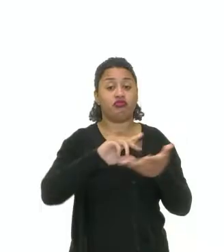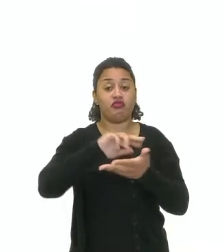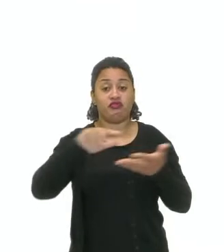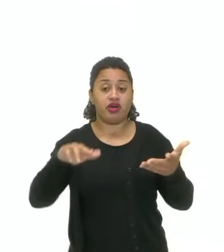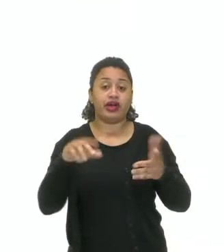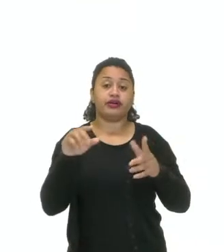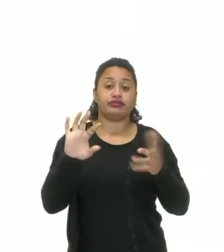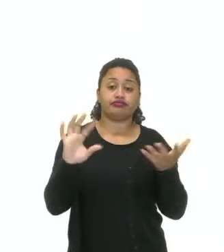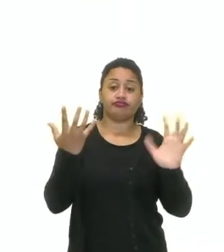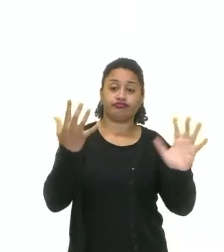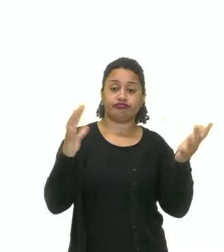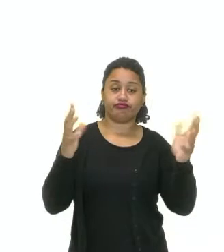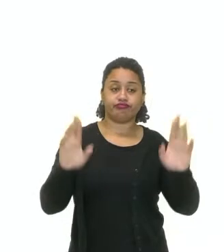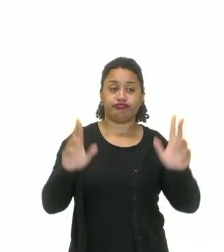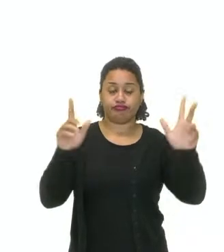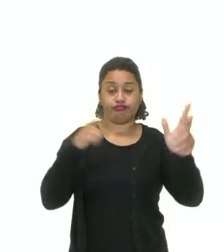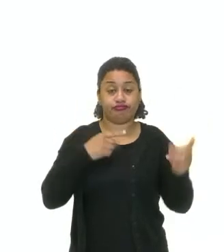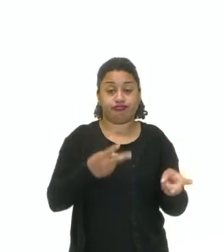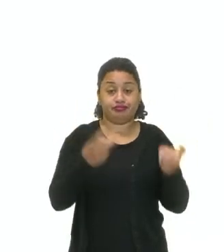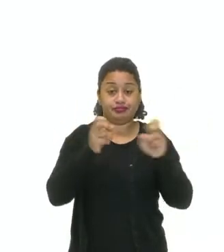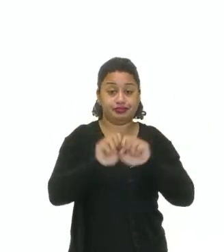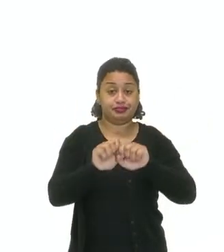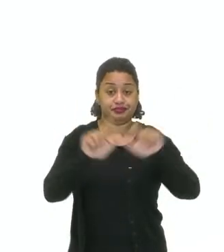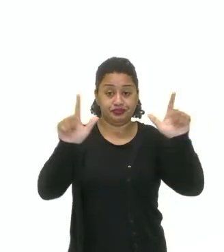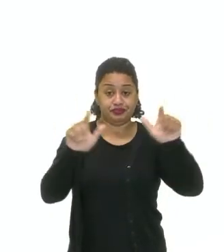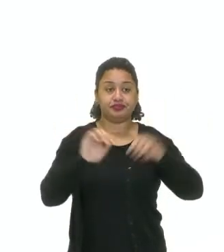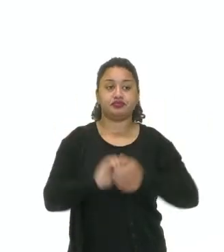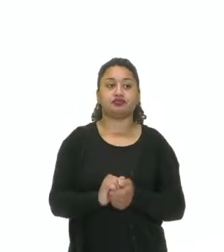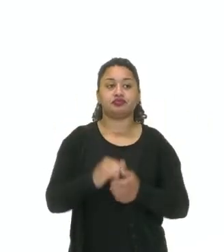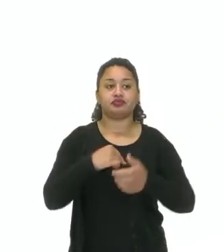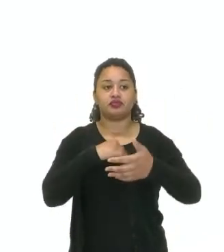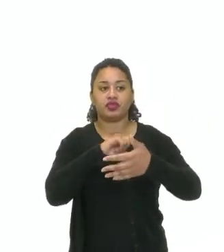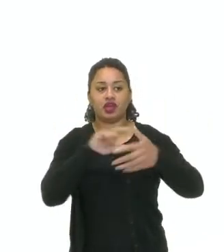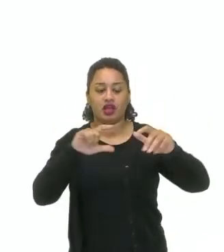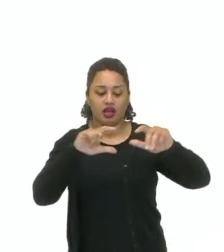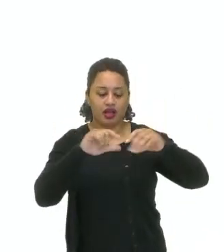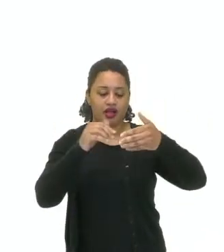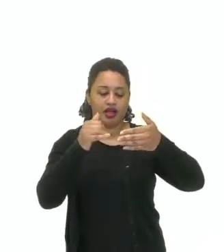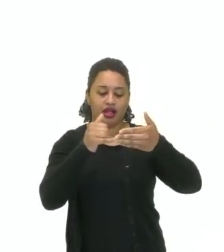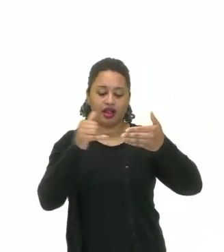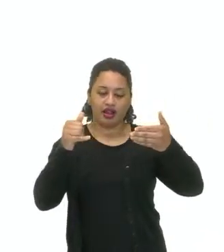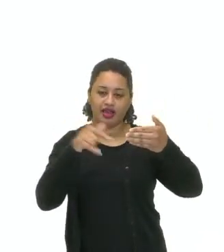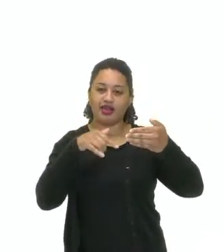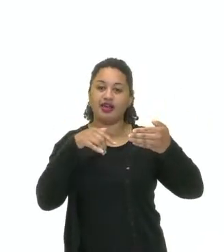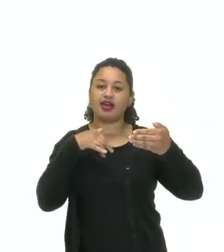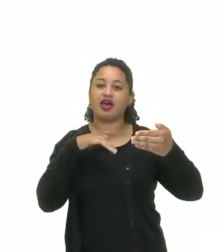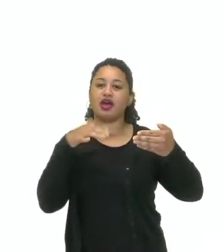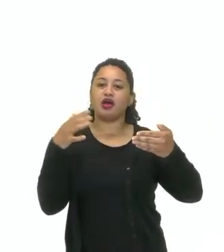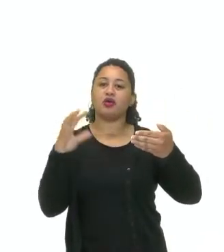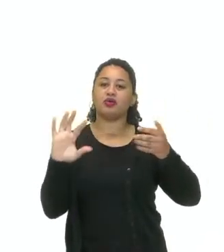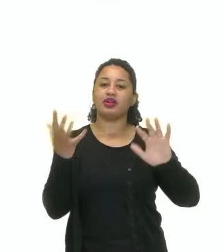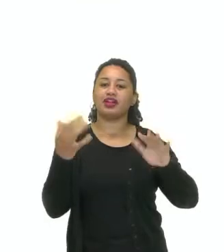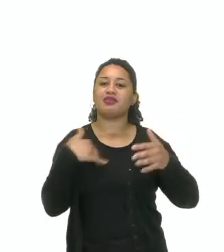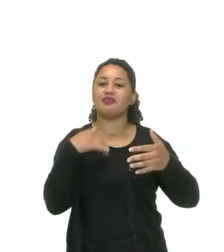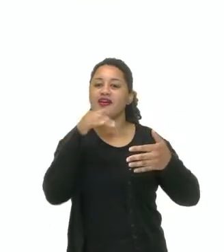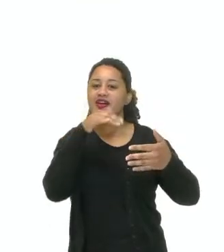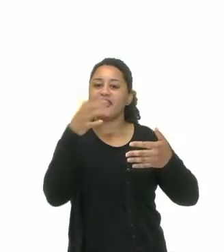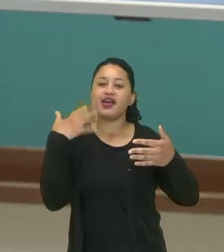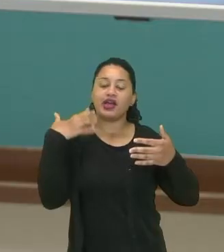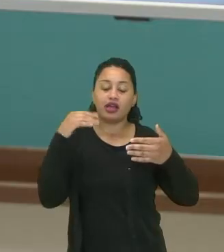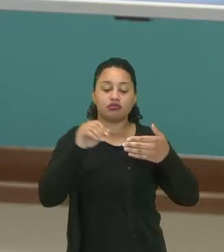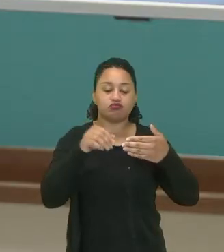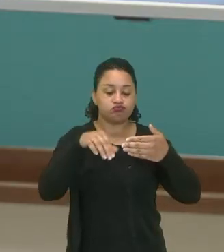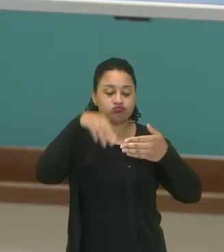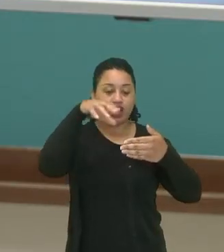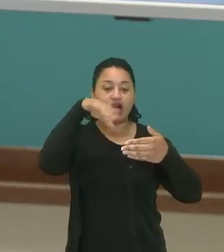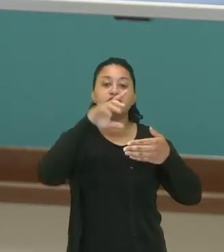observe bem, né? Perto da linha do Equador, climas quentes. E vão se distanciando e ficando cada vez mais frios. Então repare,